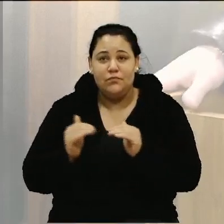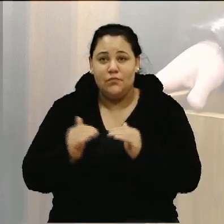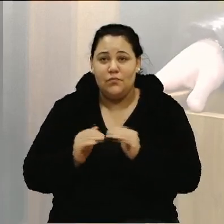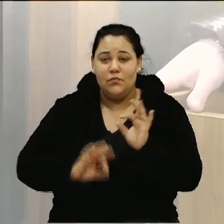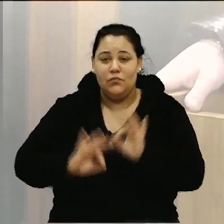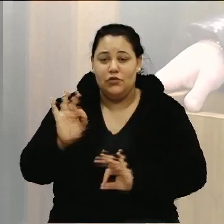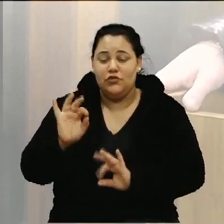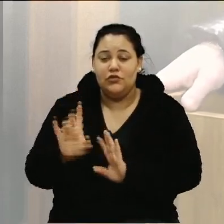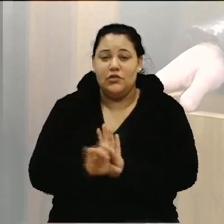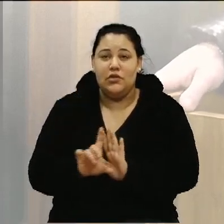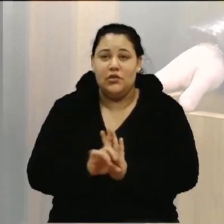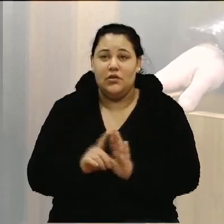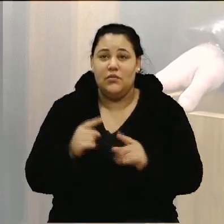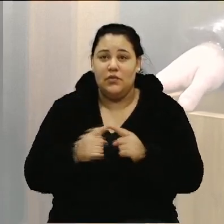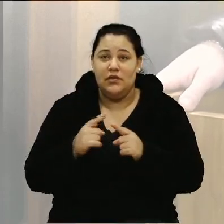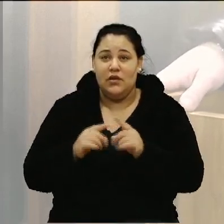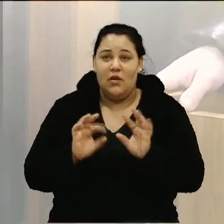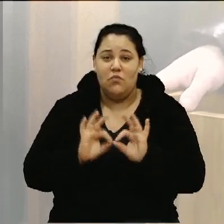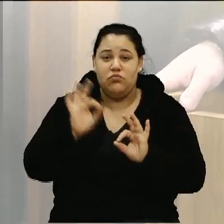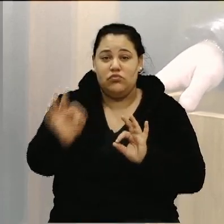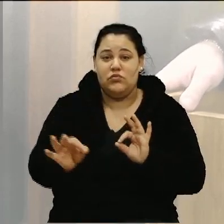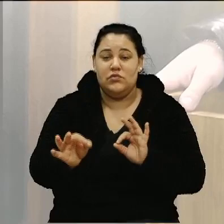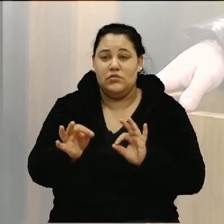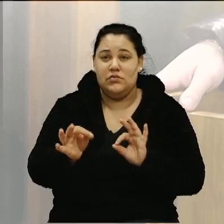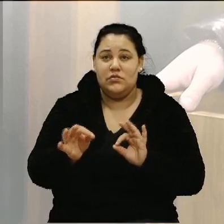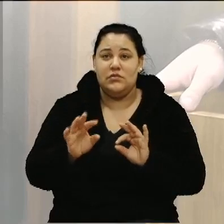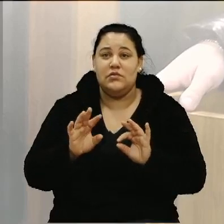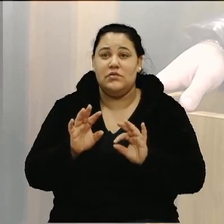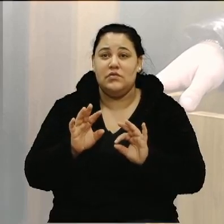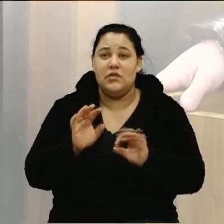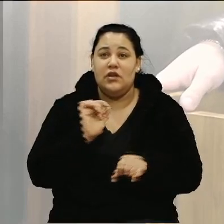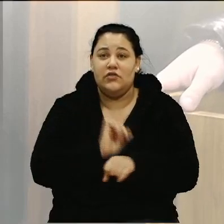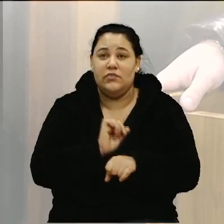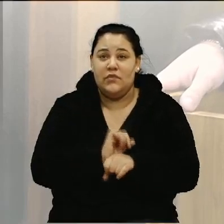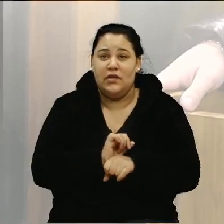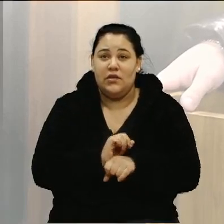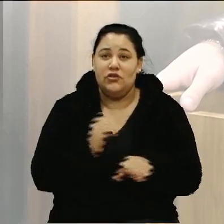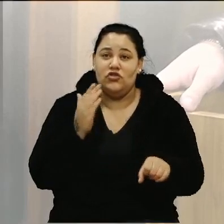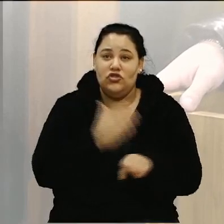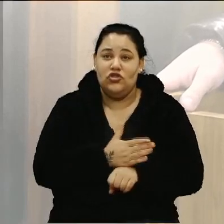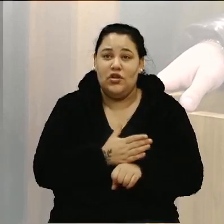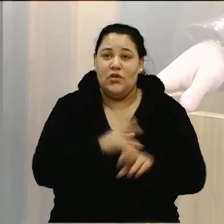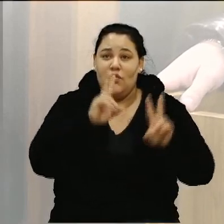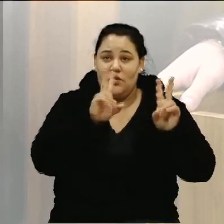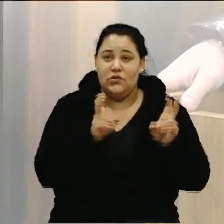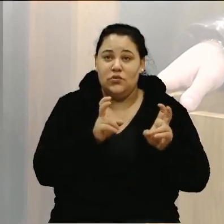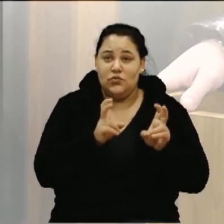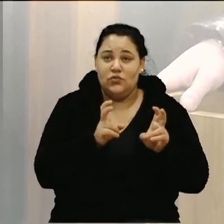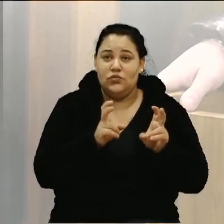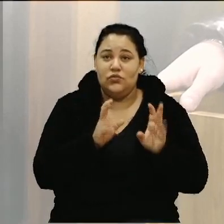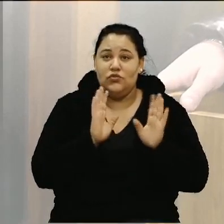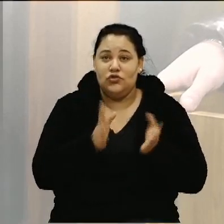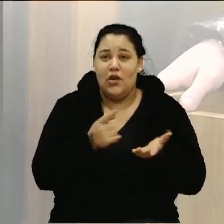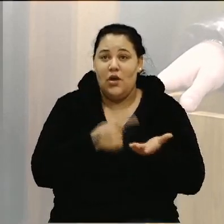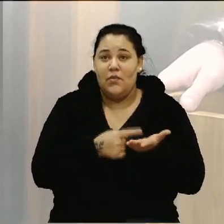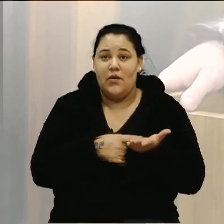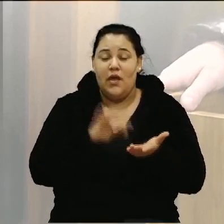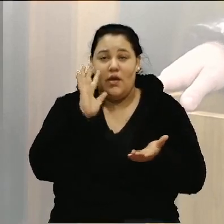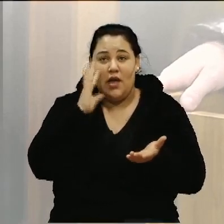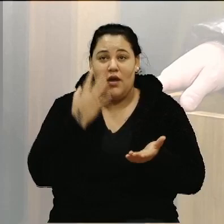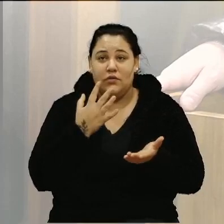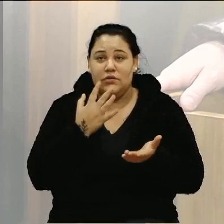dos clubes de tiro e esperamos que venha a pauta o quanto antes, já em consonância ao que aconteceu ontem na Câmara